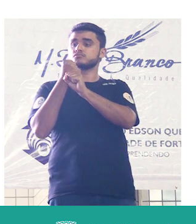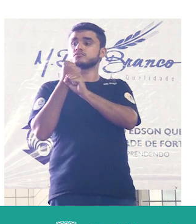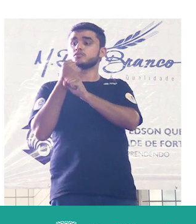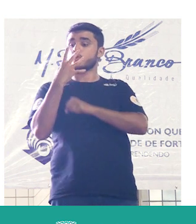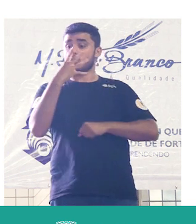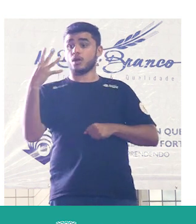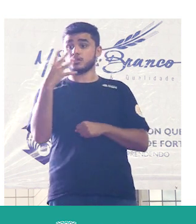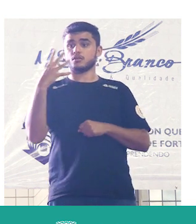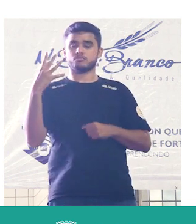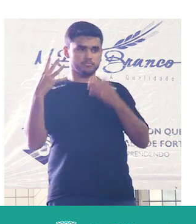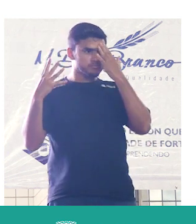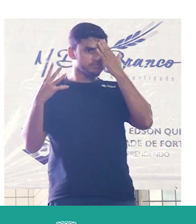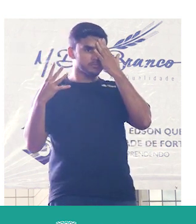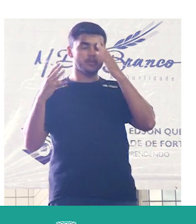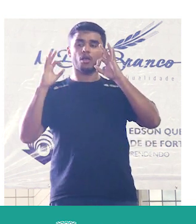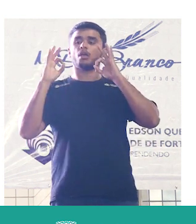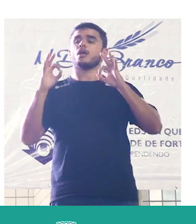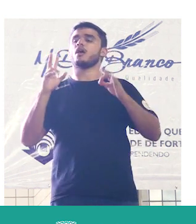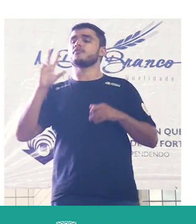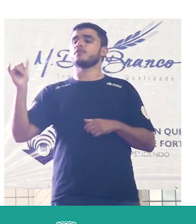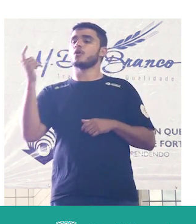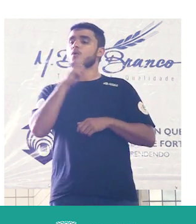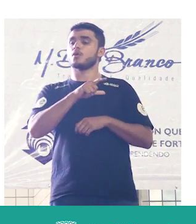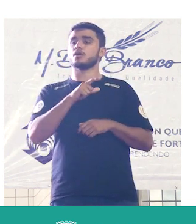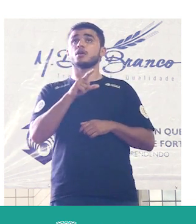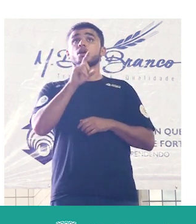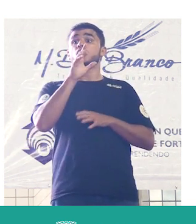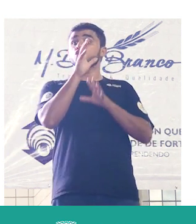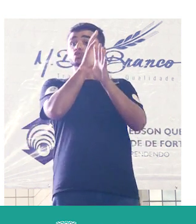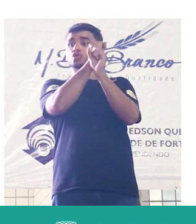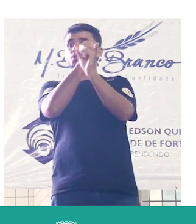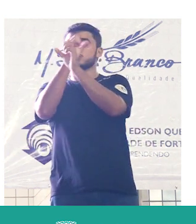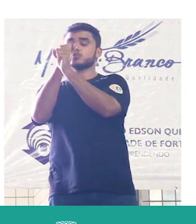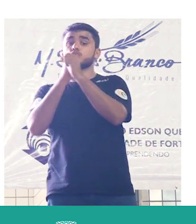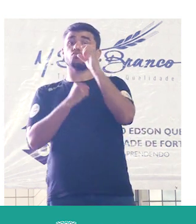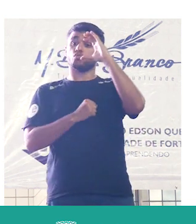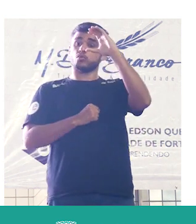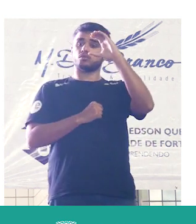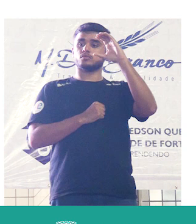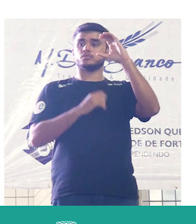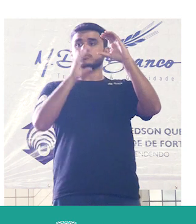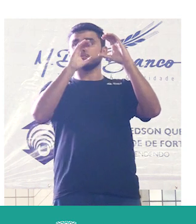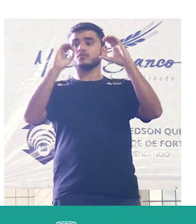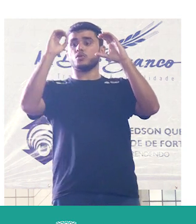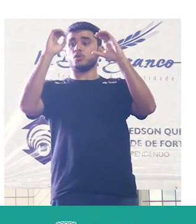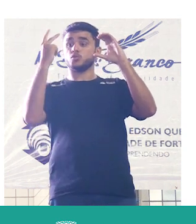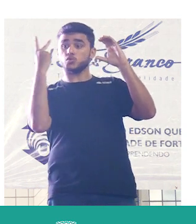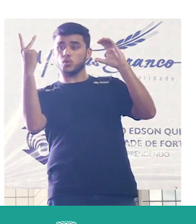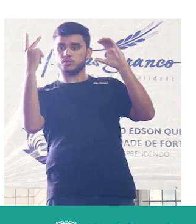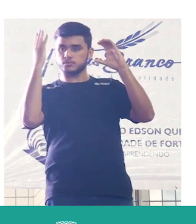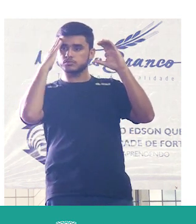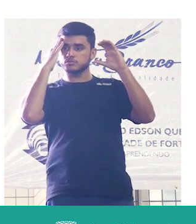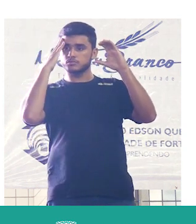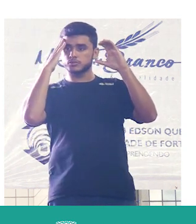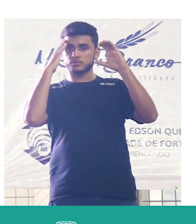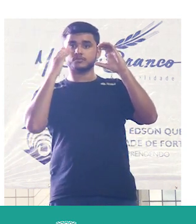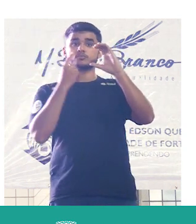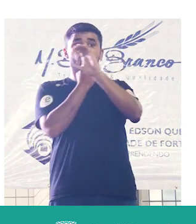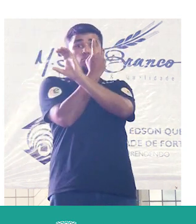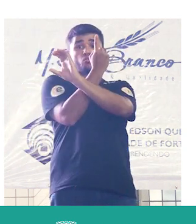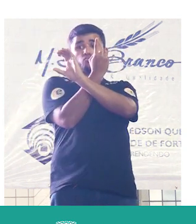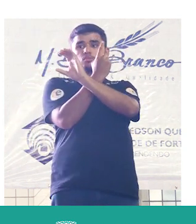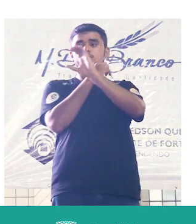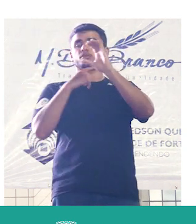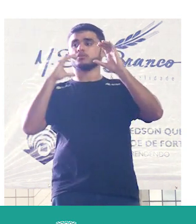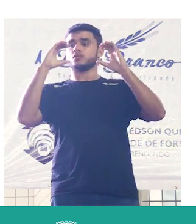Aquele 44 é a soma das massas atômicas de um carbono com 2 oxigênios. Significa que 1